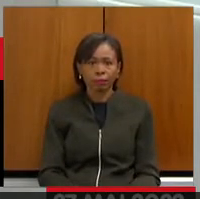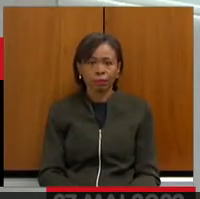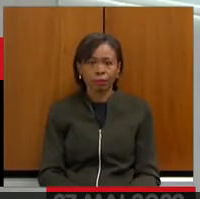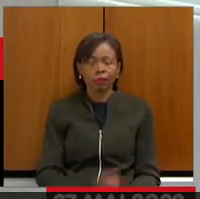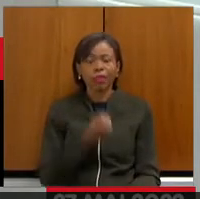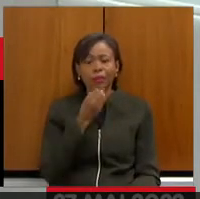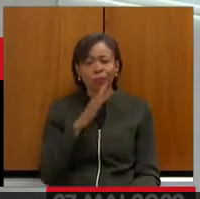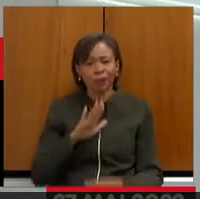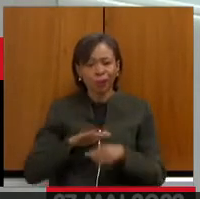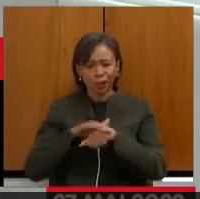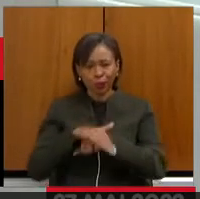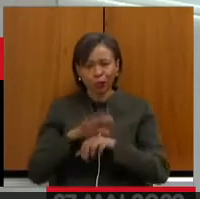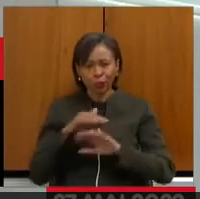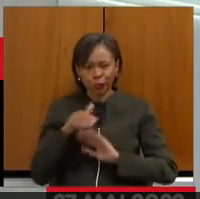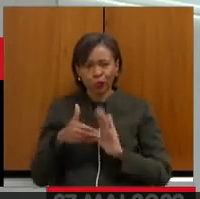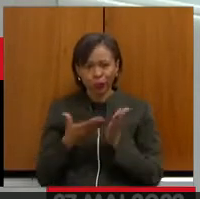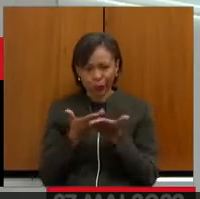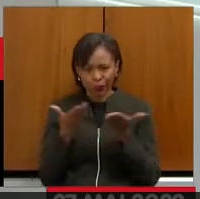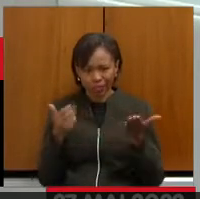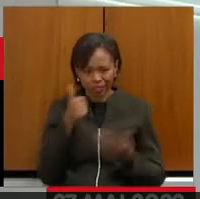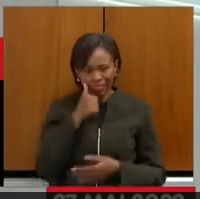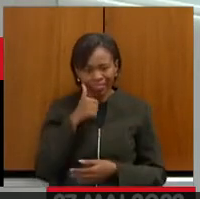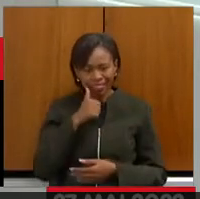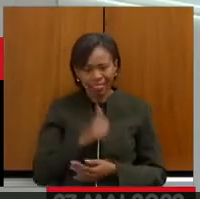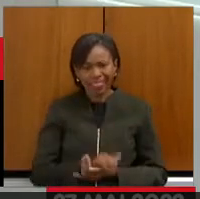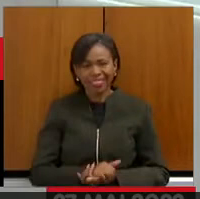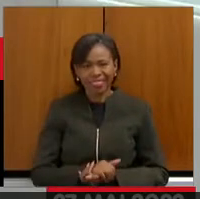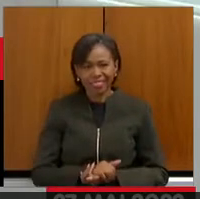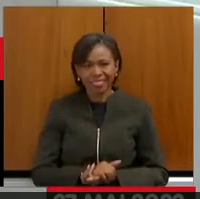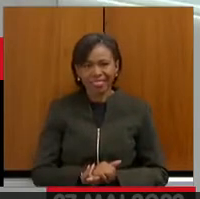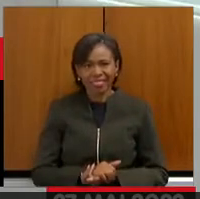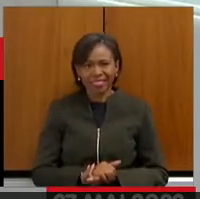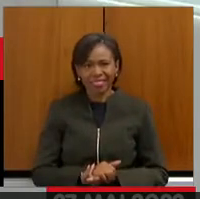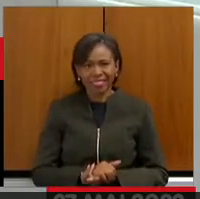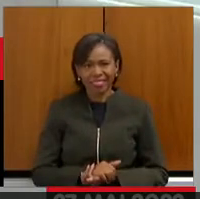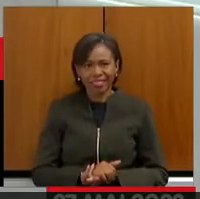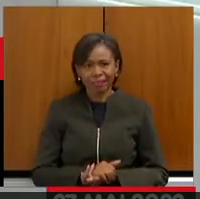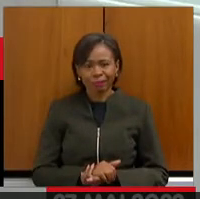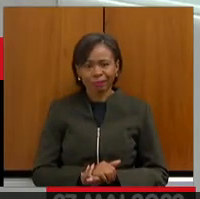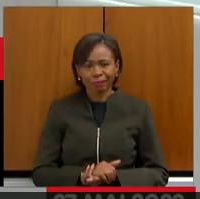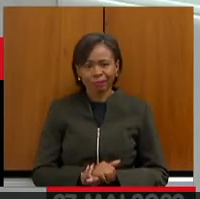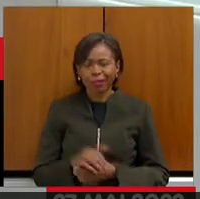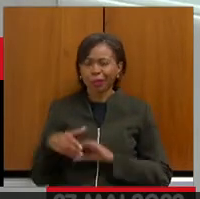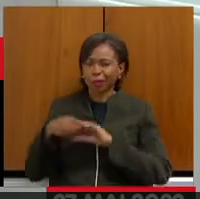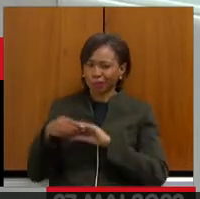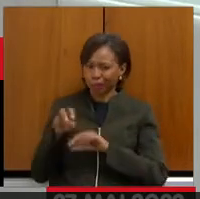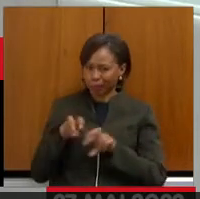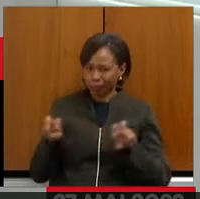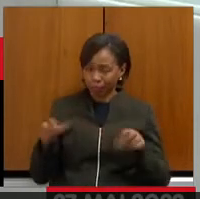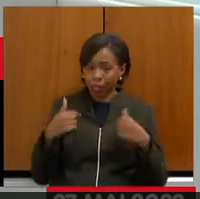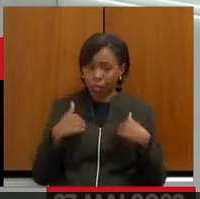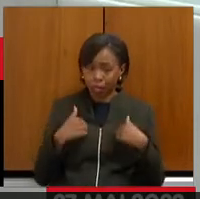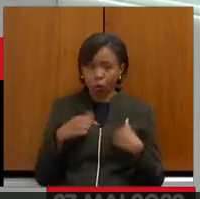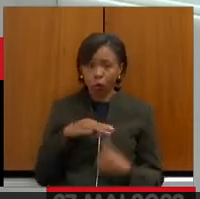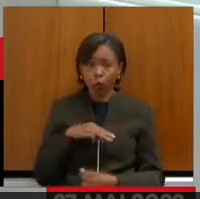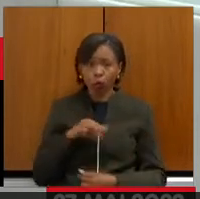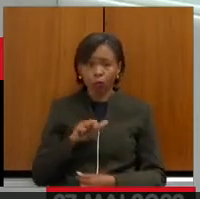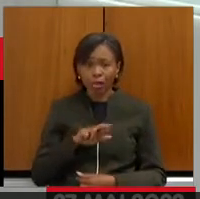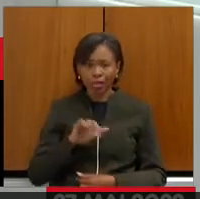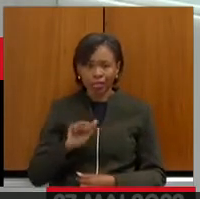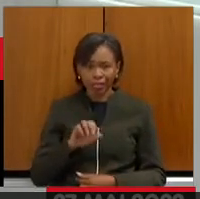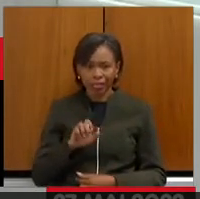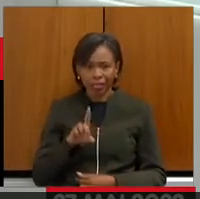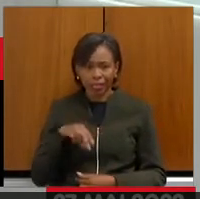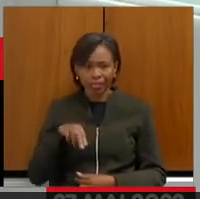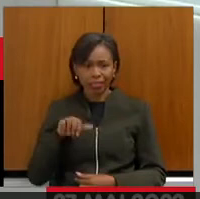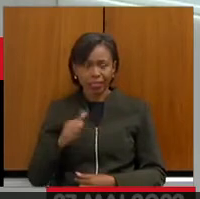boa noite a todos boa noite em nome de quem eu comprimento a mesa meu nome é Maria Edna Eu tenho 21